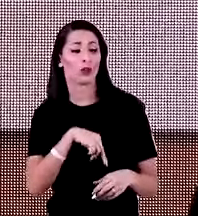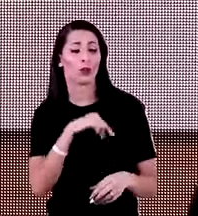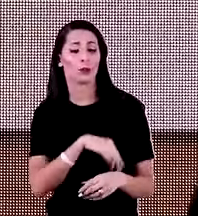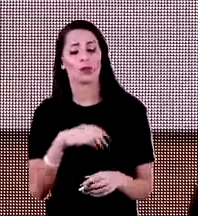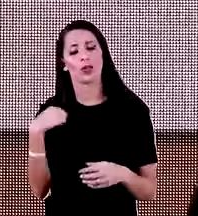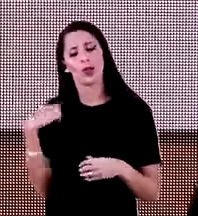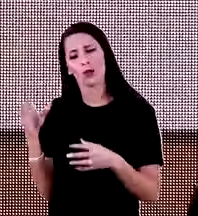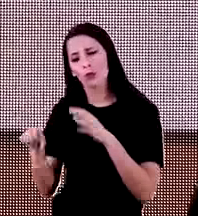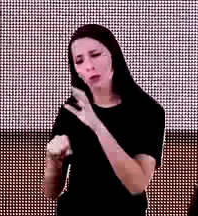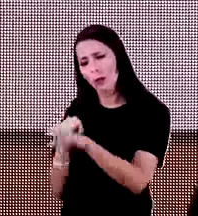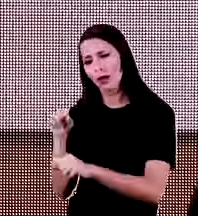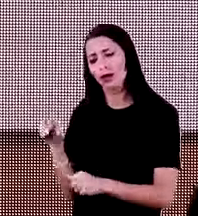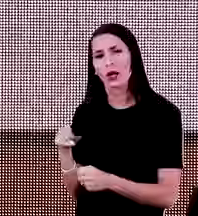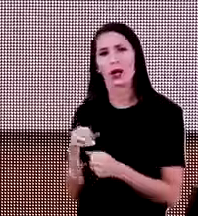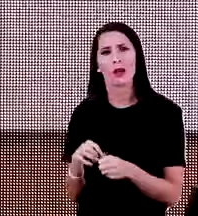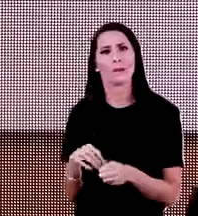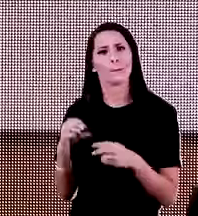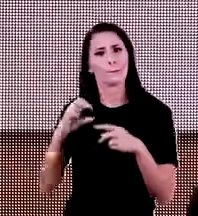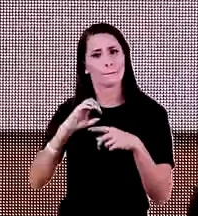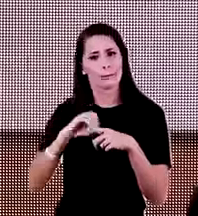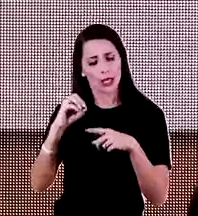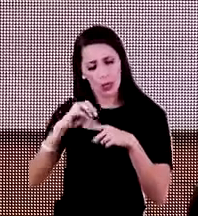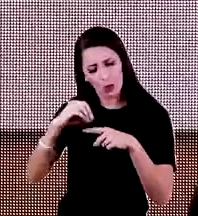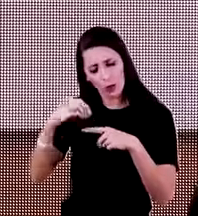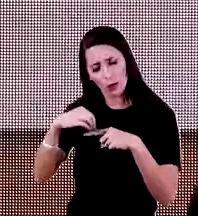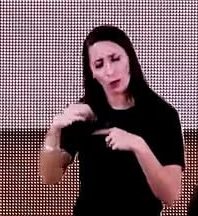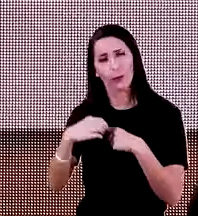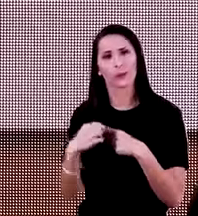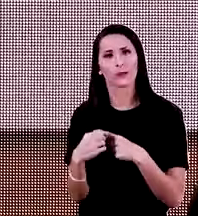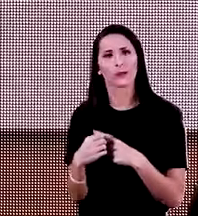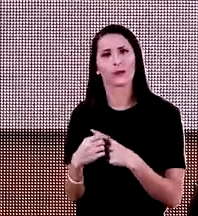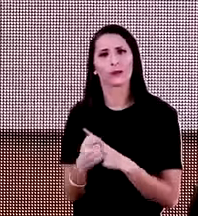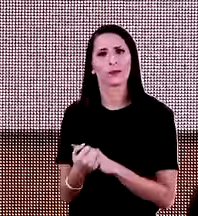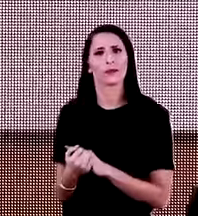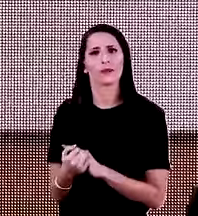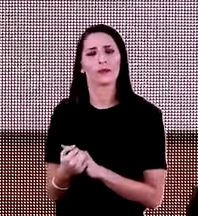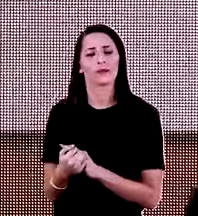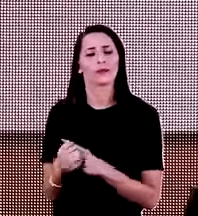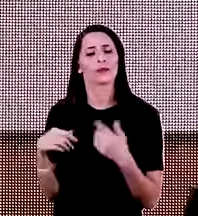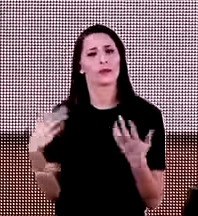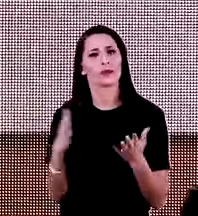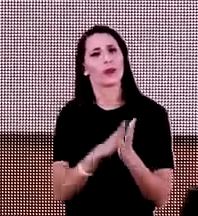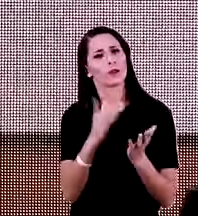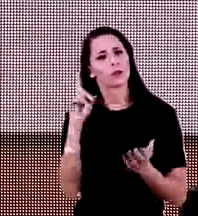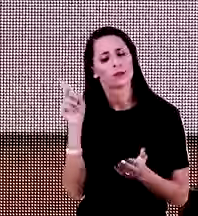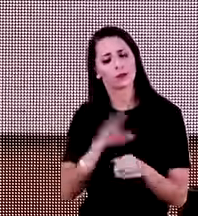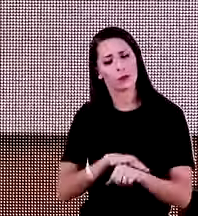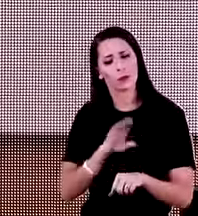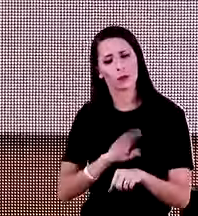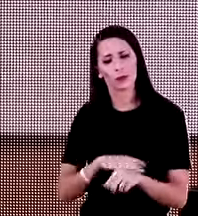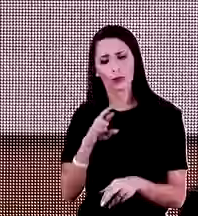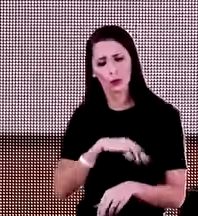permitir. Eu estava lendo a Bíblia e percebi que teve um momento que Ruth